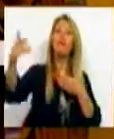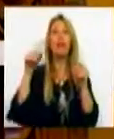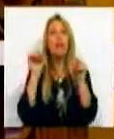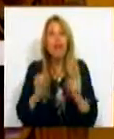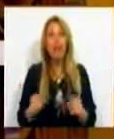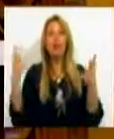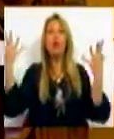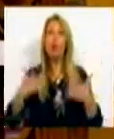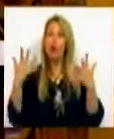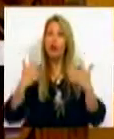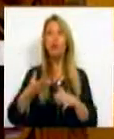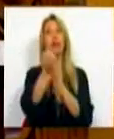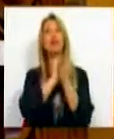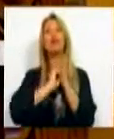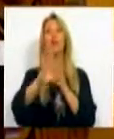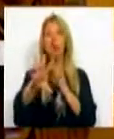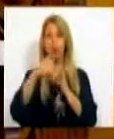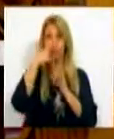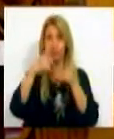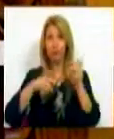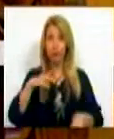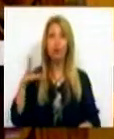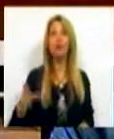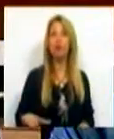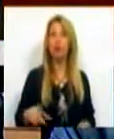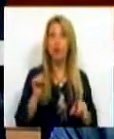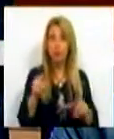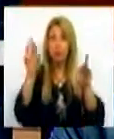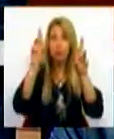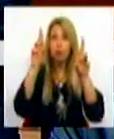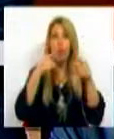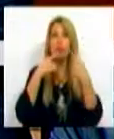Este é o orçamento que devolve aos portugueses essa esperança e esse diálogo.